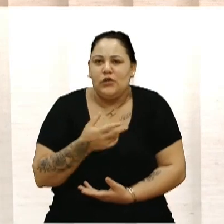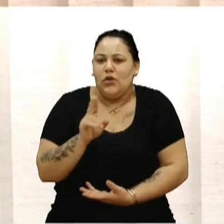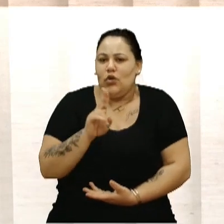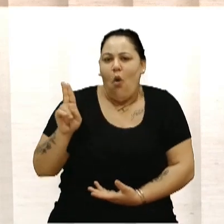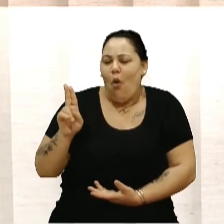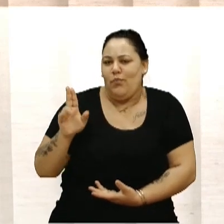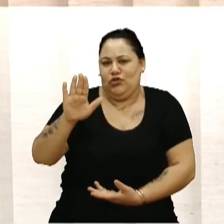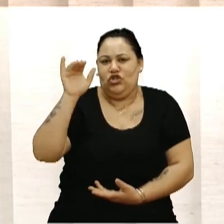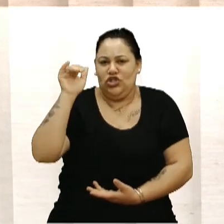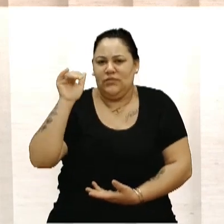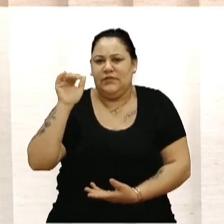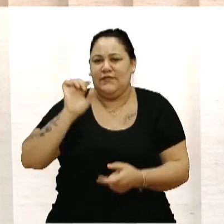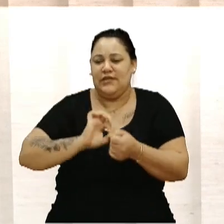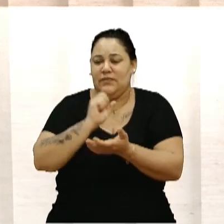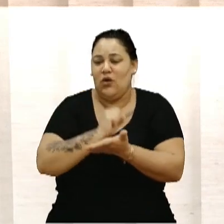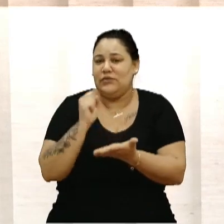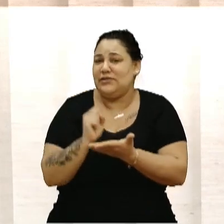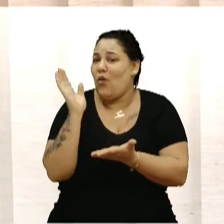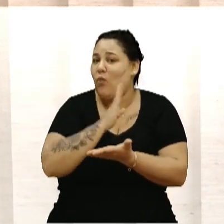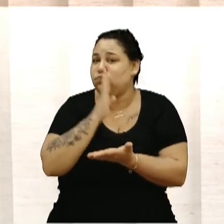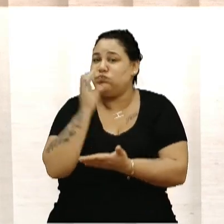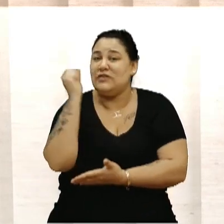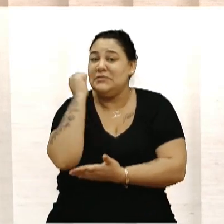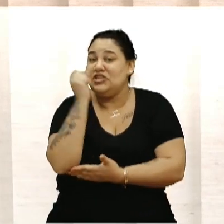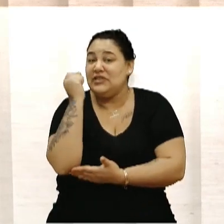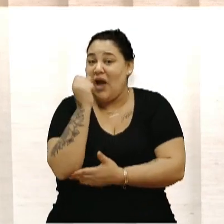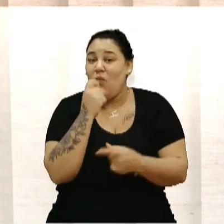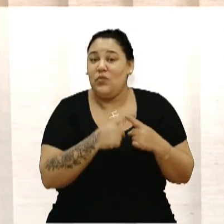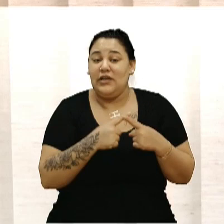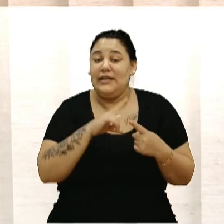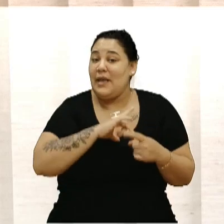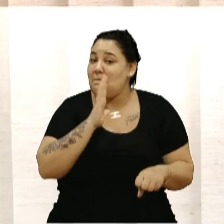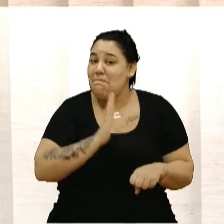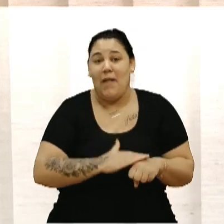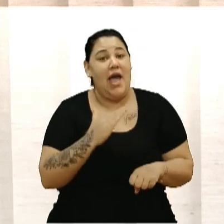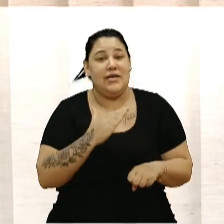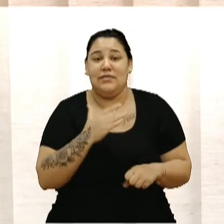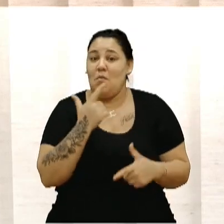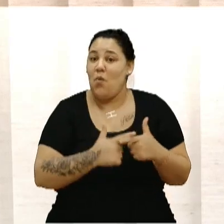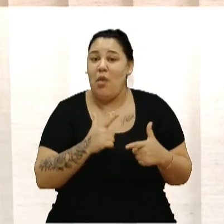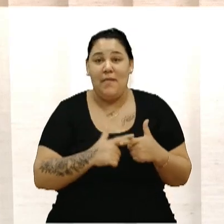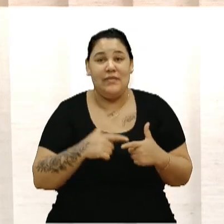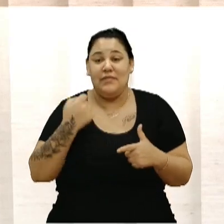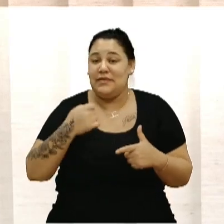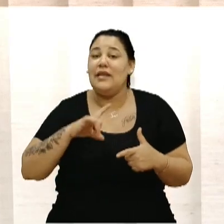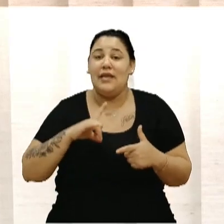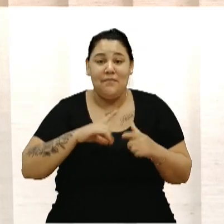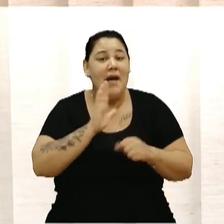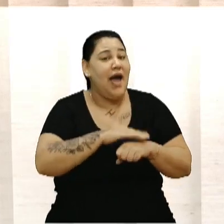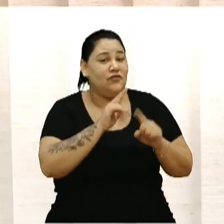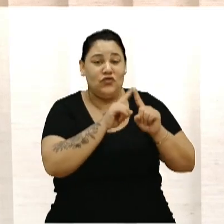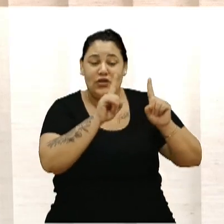alguma questão emergencial em função de ter mais pessoal para trabalhar nas diversas frentes, e